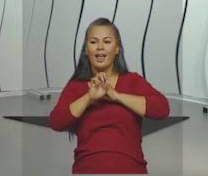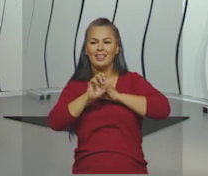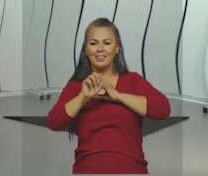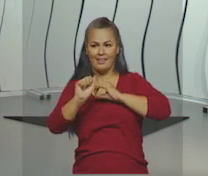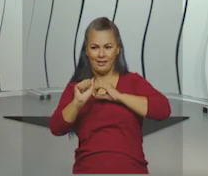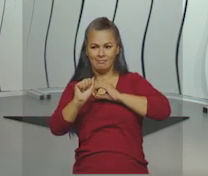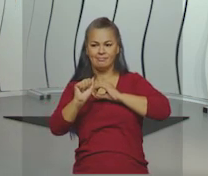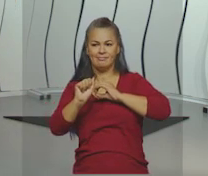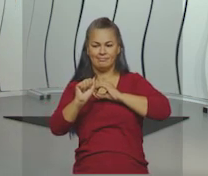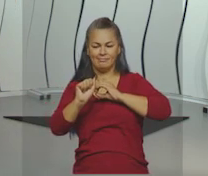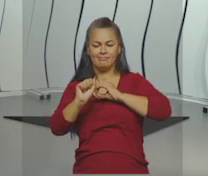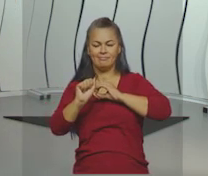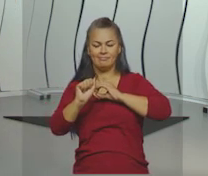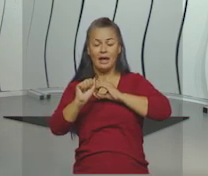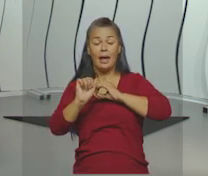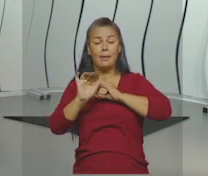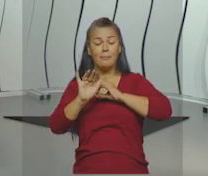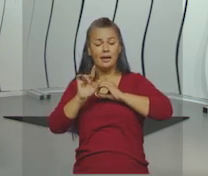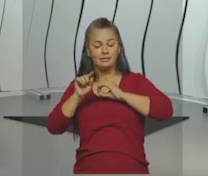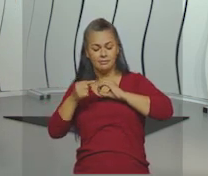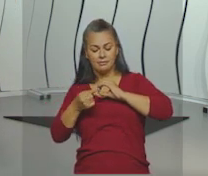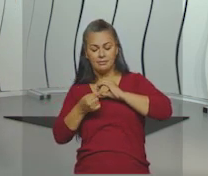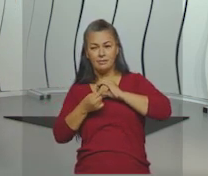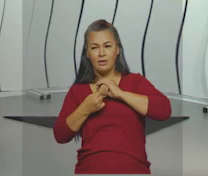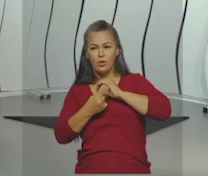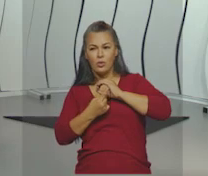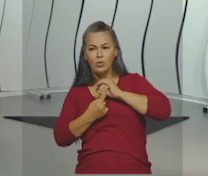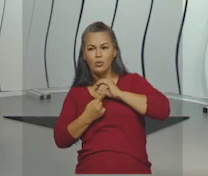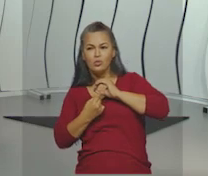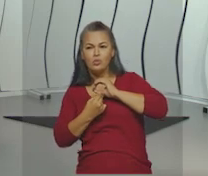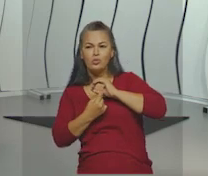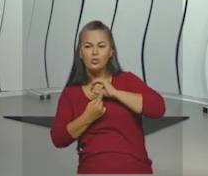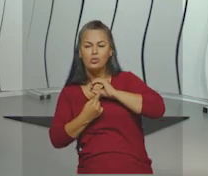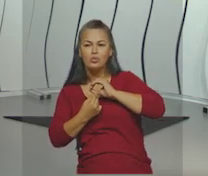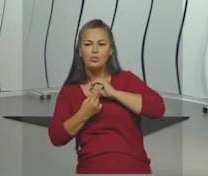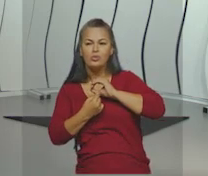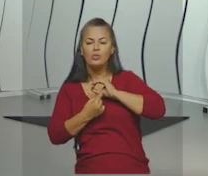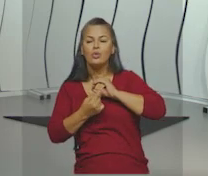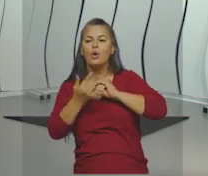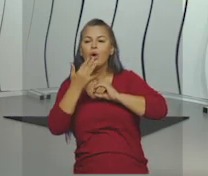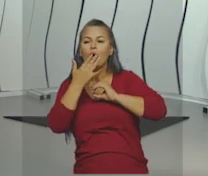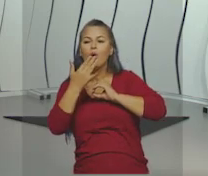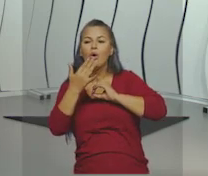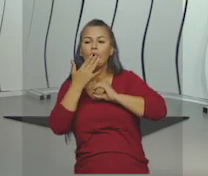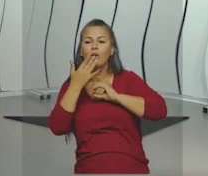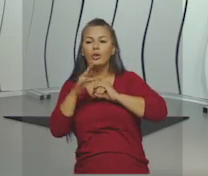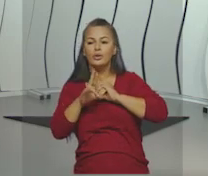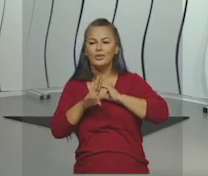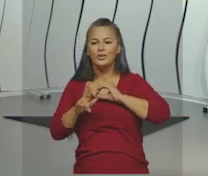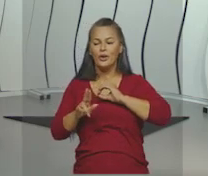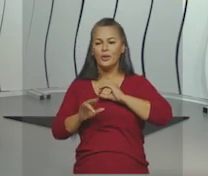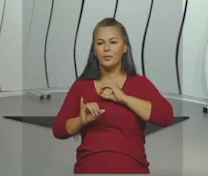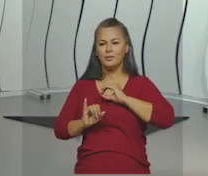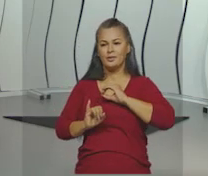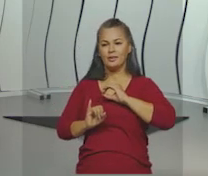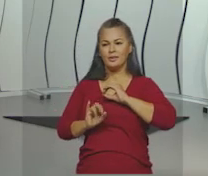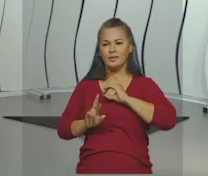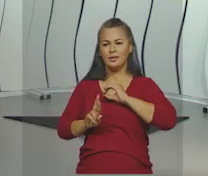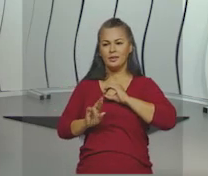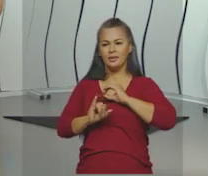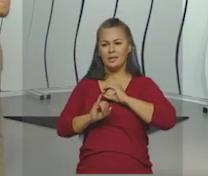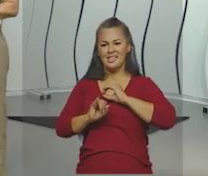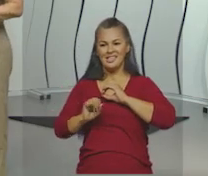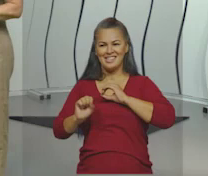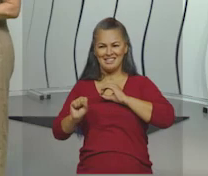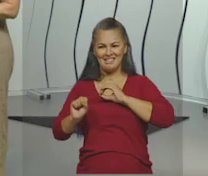parte colorida do olho, tá, gente? Tem aí o olho marrom, o olho preto, o olho verde, o olho azul, né? Então, essa